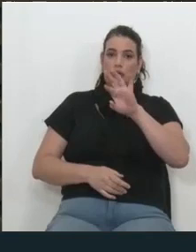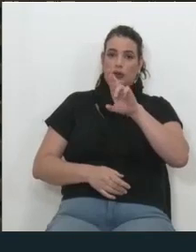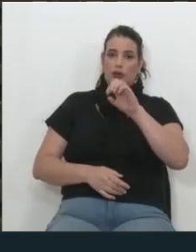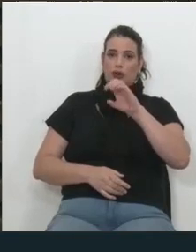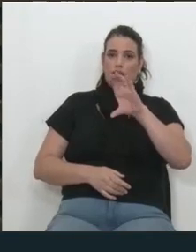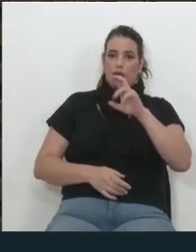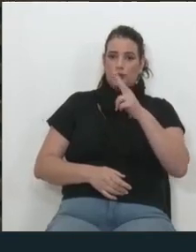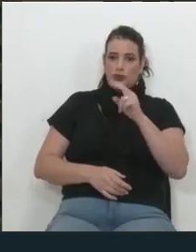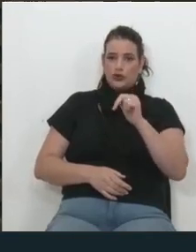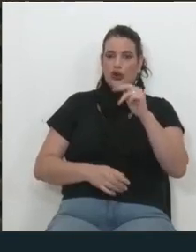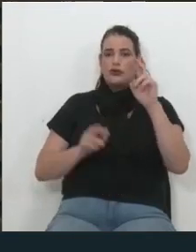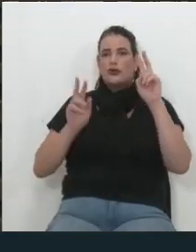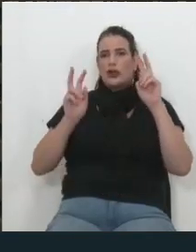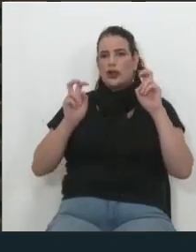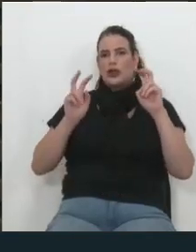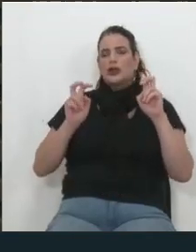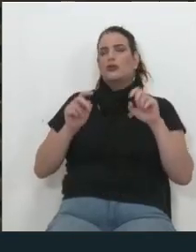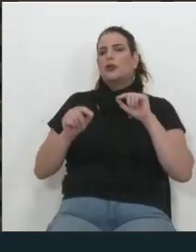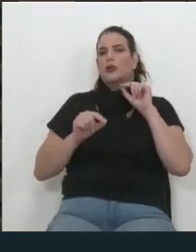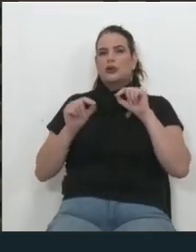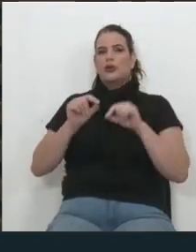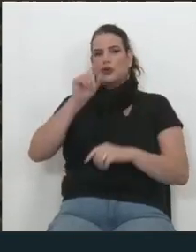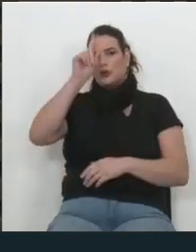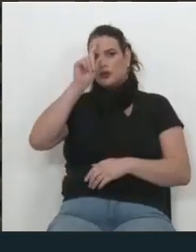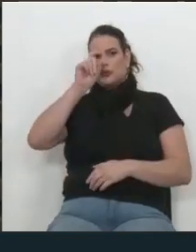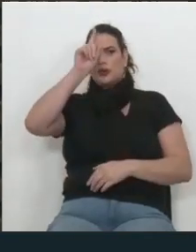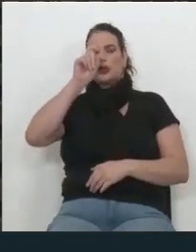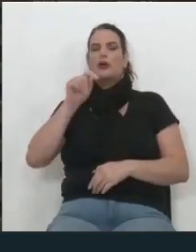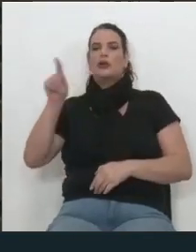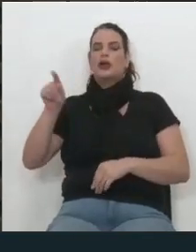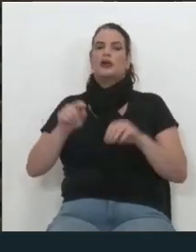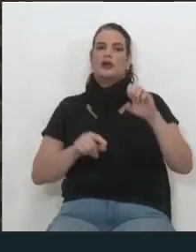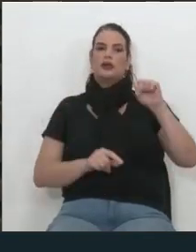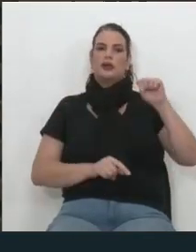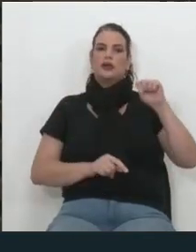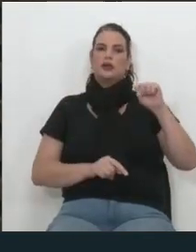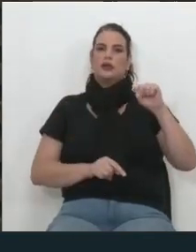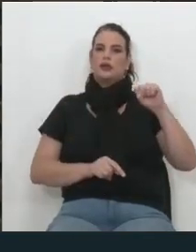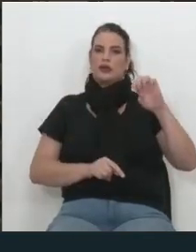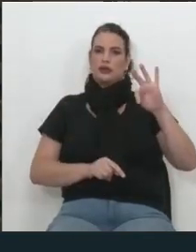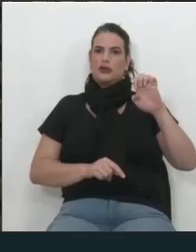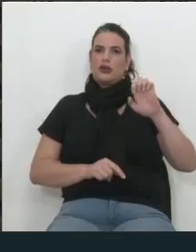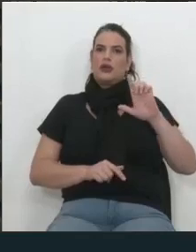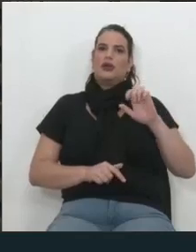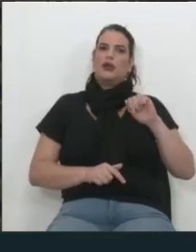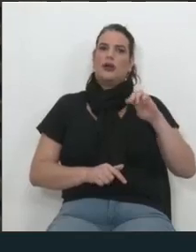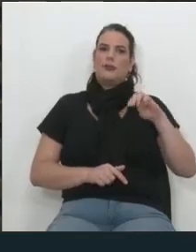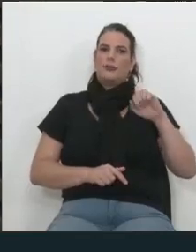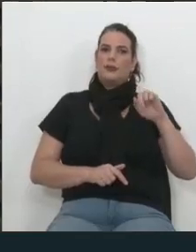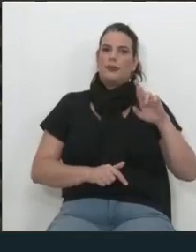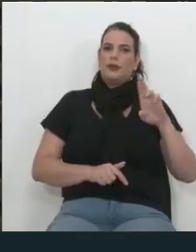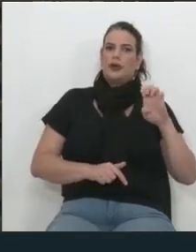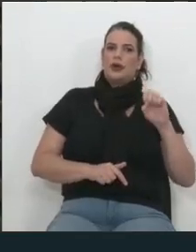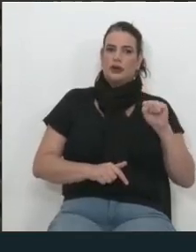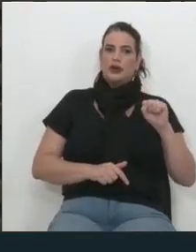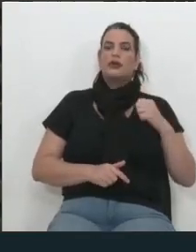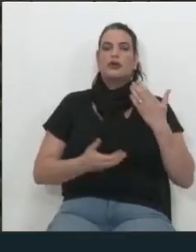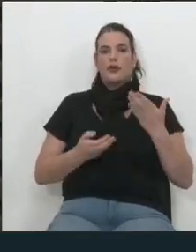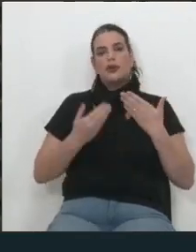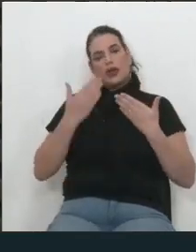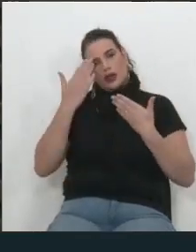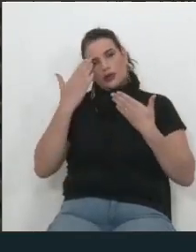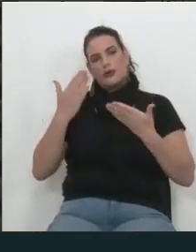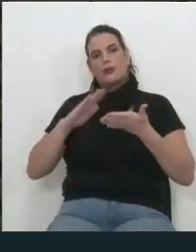falar sobre o Hospital Estela Maris e realmente eu vim aqui parabenizar o